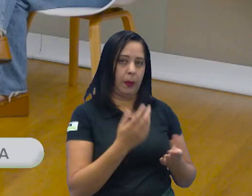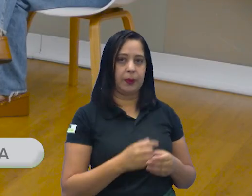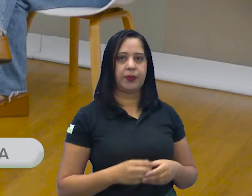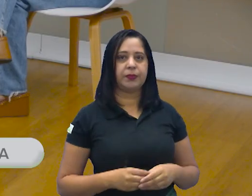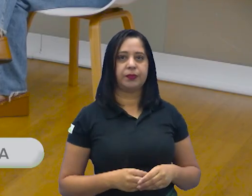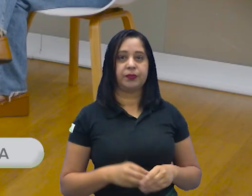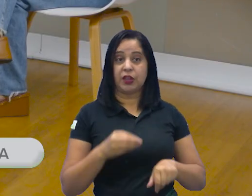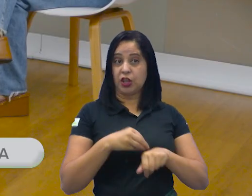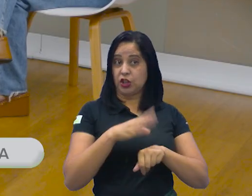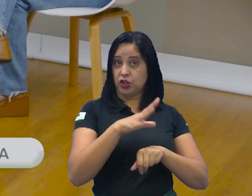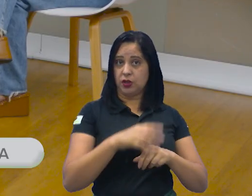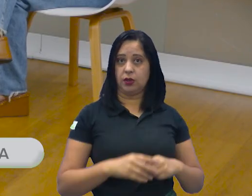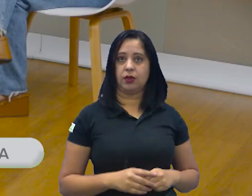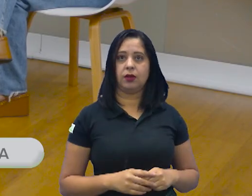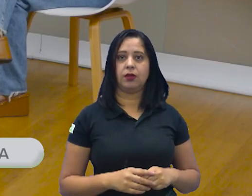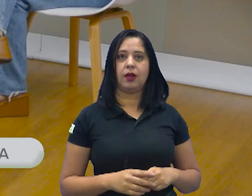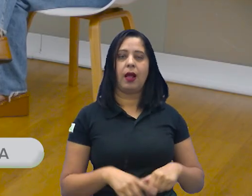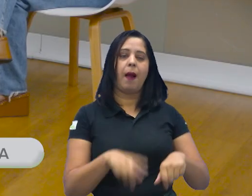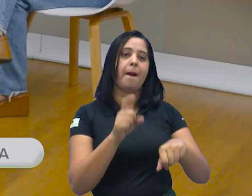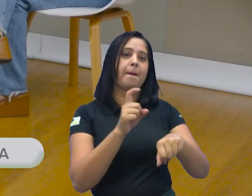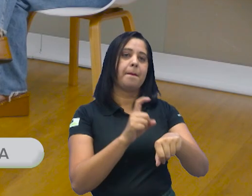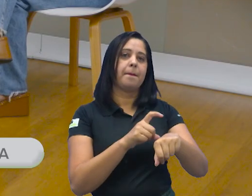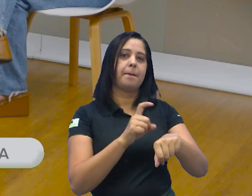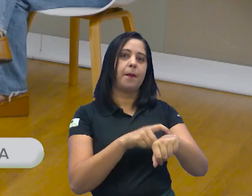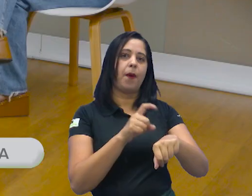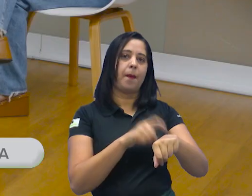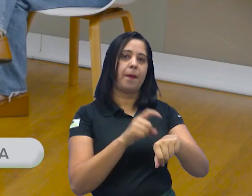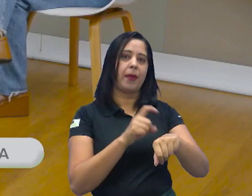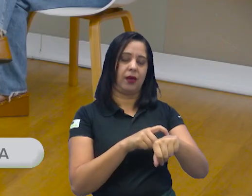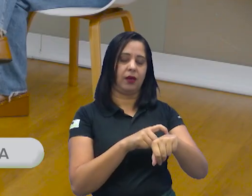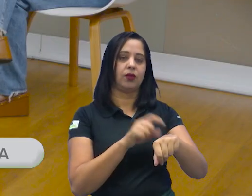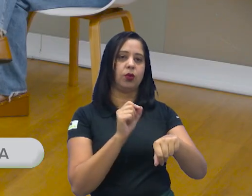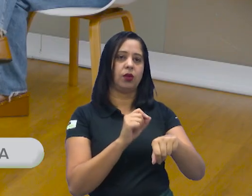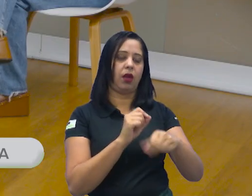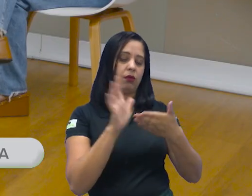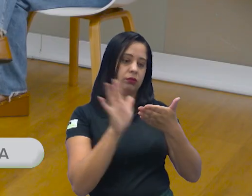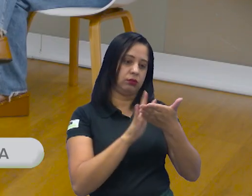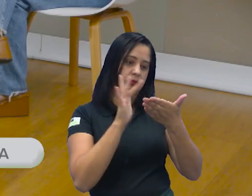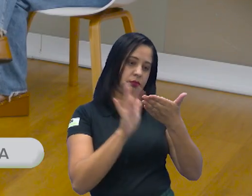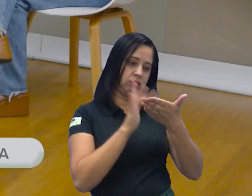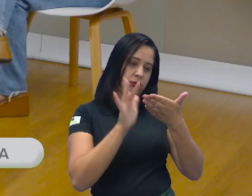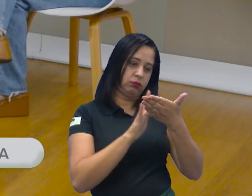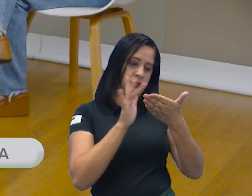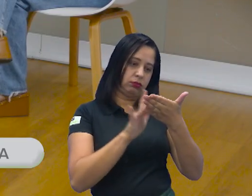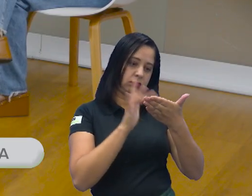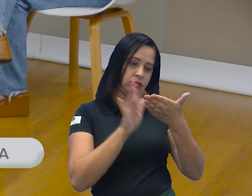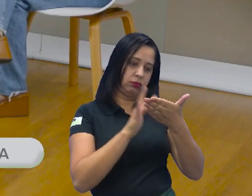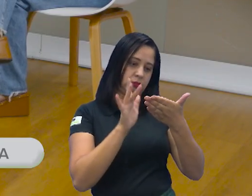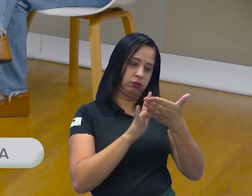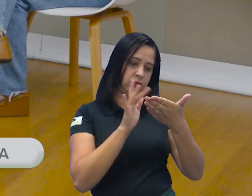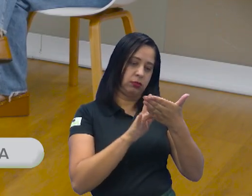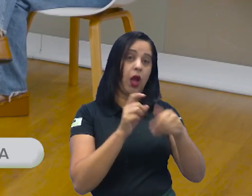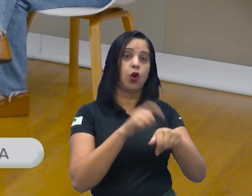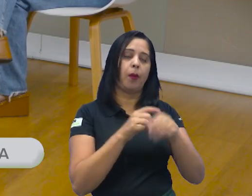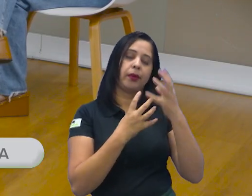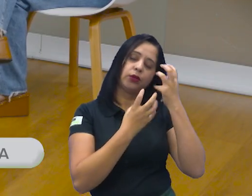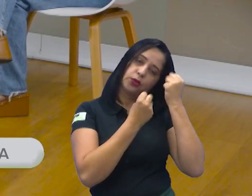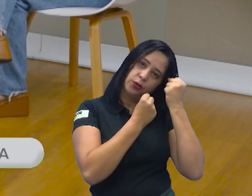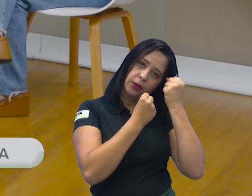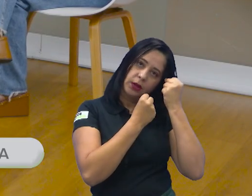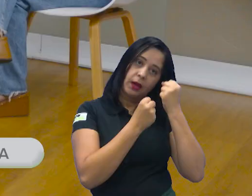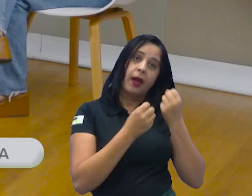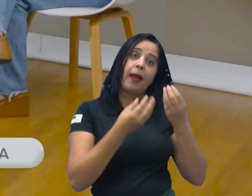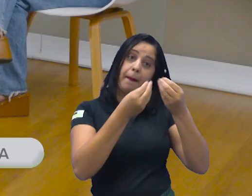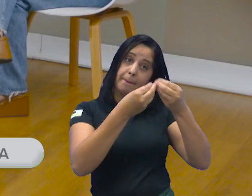dica. Momentos de tela antes de dormir. Então, na verdade, o uso excessivo de tela ele prejudica o nosso dia inteiro. Mas falando